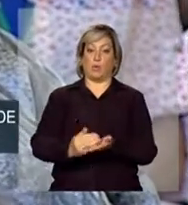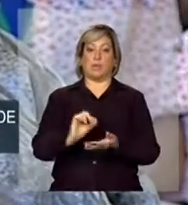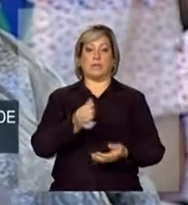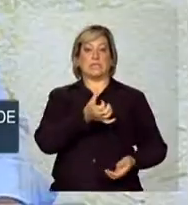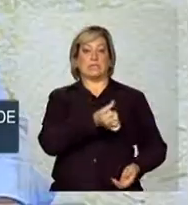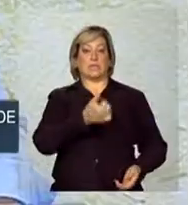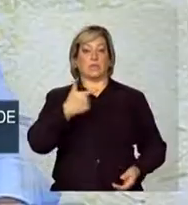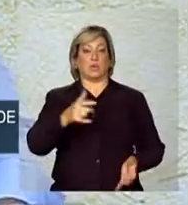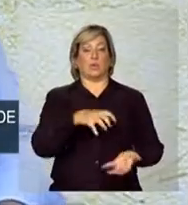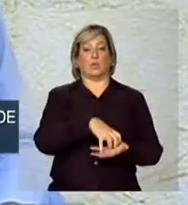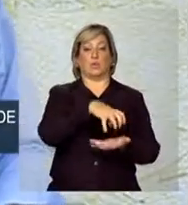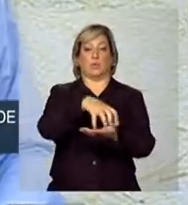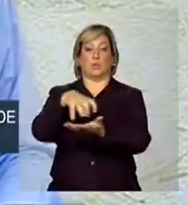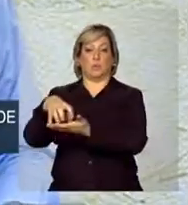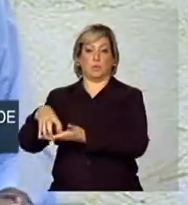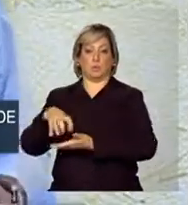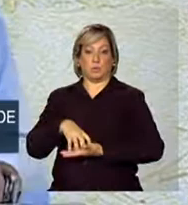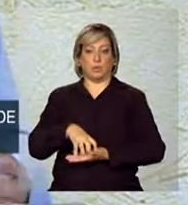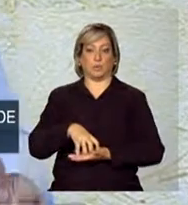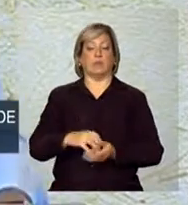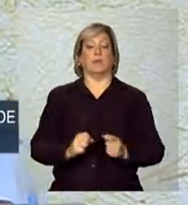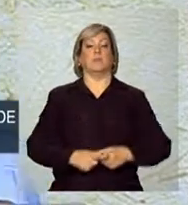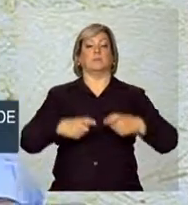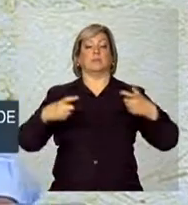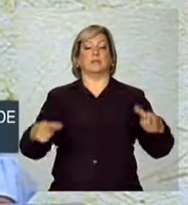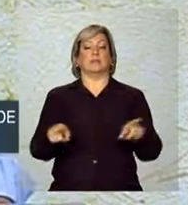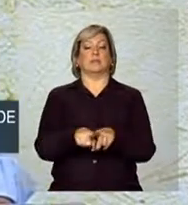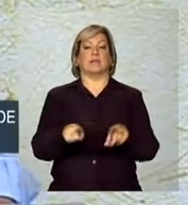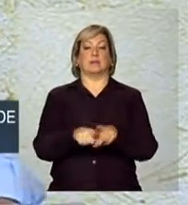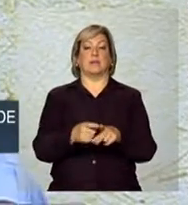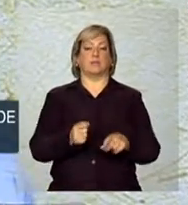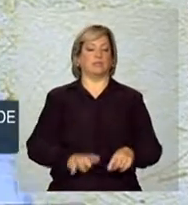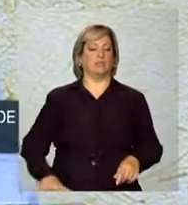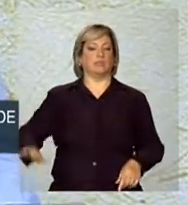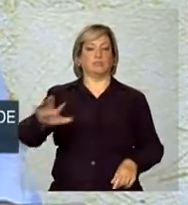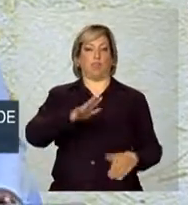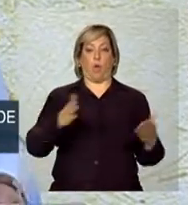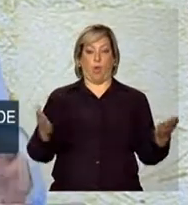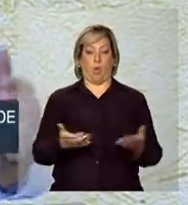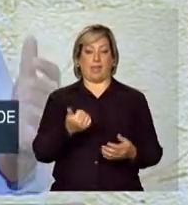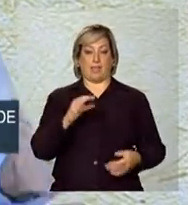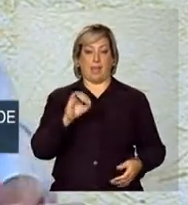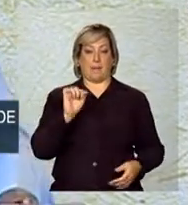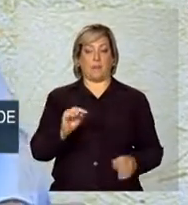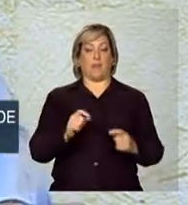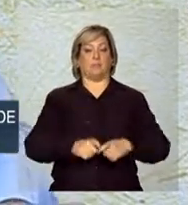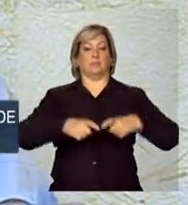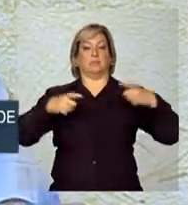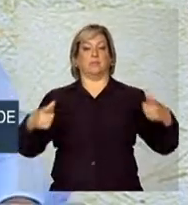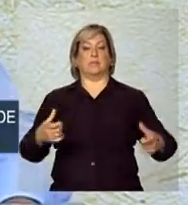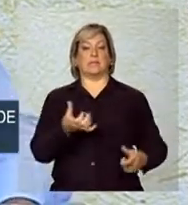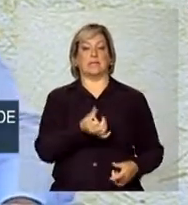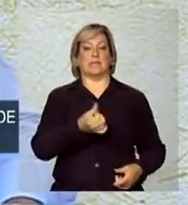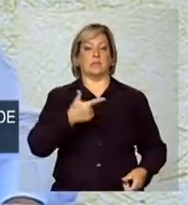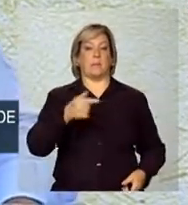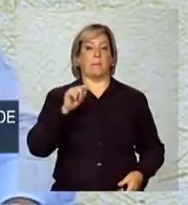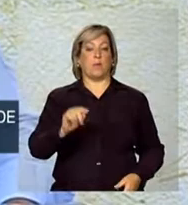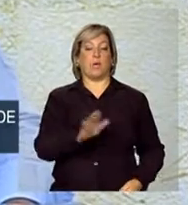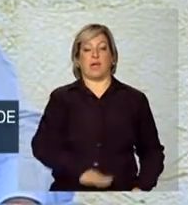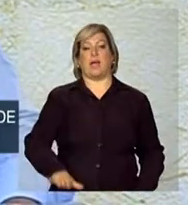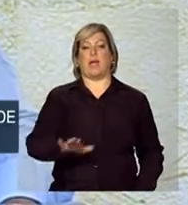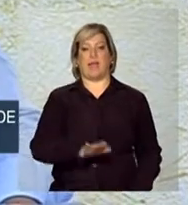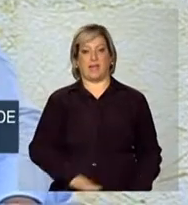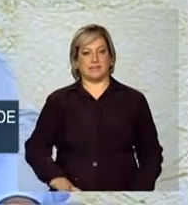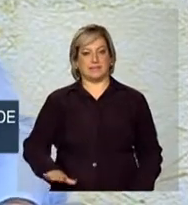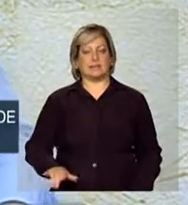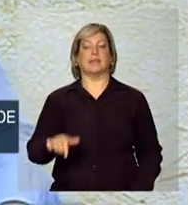62 equipes e ir para ampliar e mas também a nossa cobertura hoje de 10 mil para em torno de 62 mil crianças